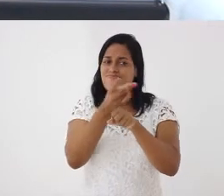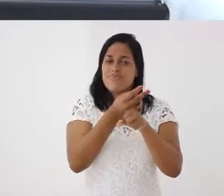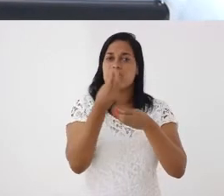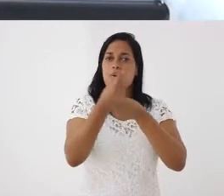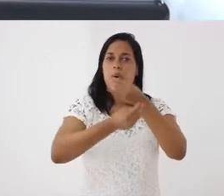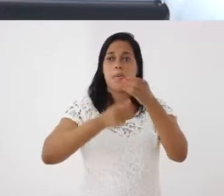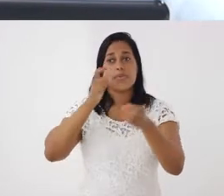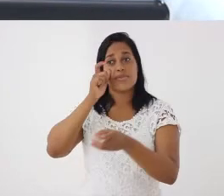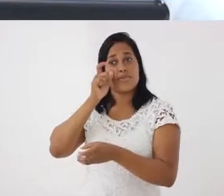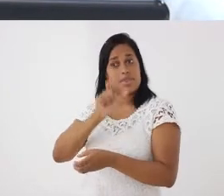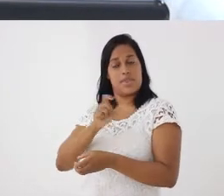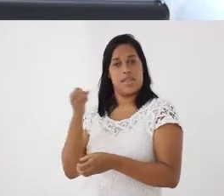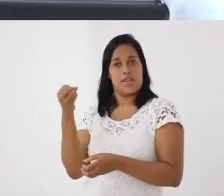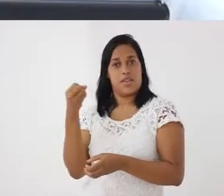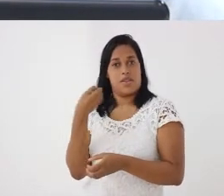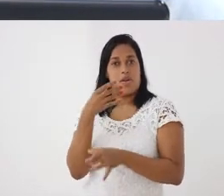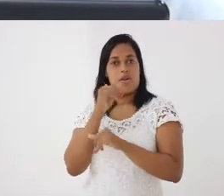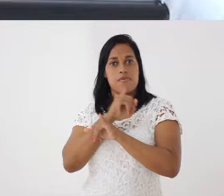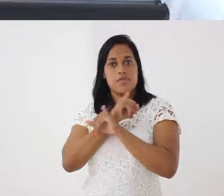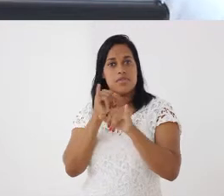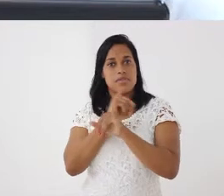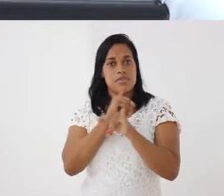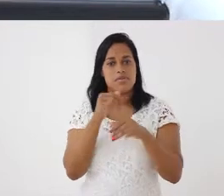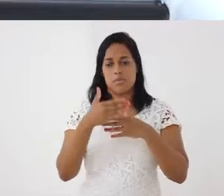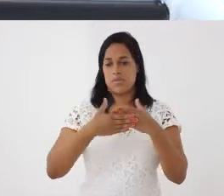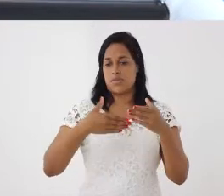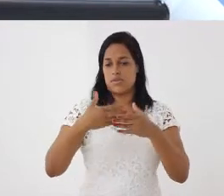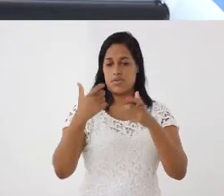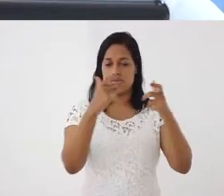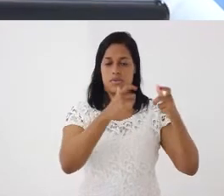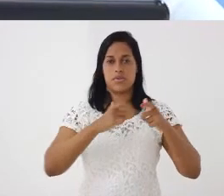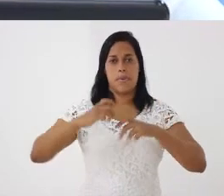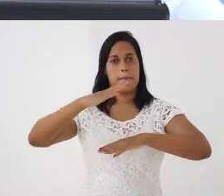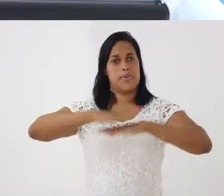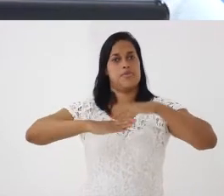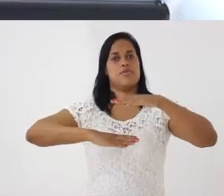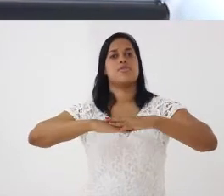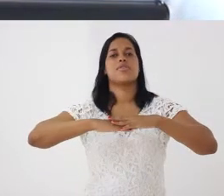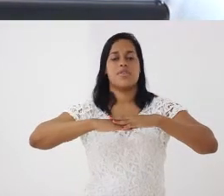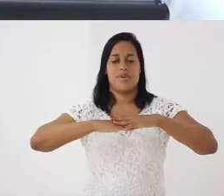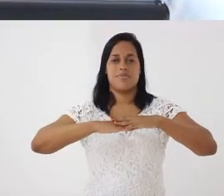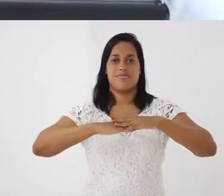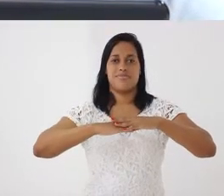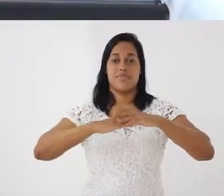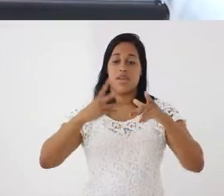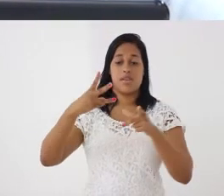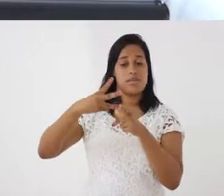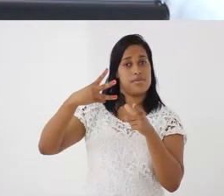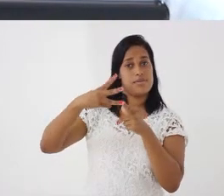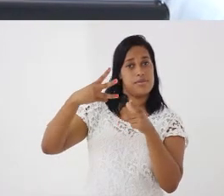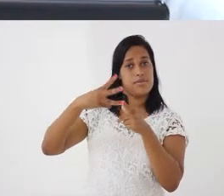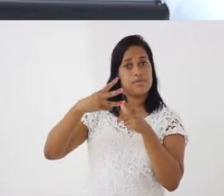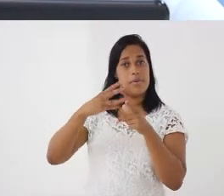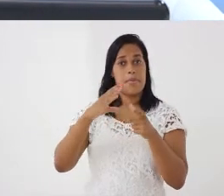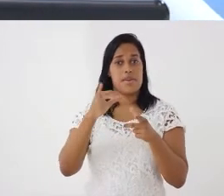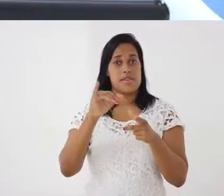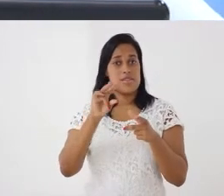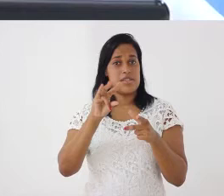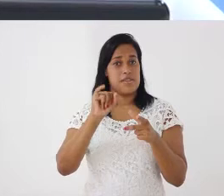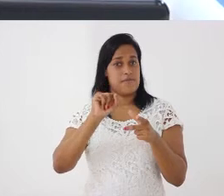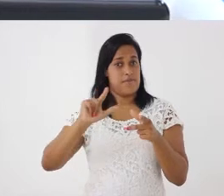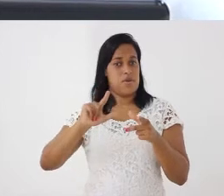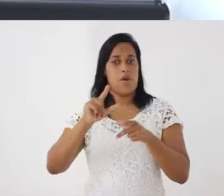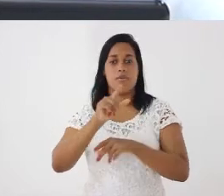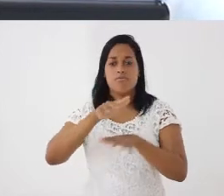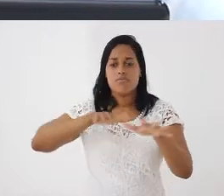se interessam por novas informações, independente da área de atuação. A revolução cívica, que é representada